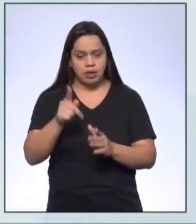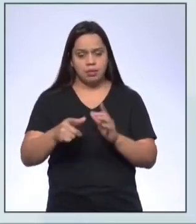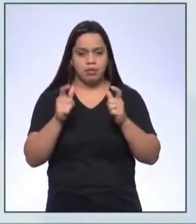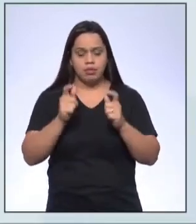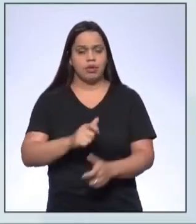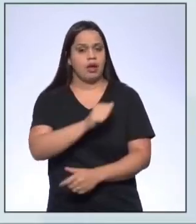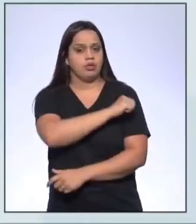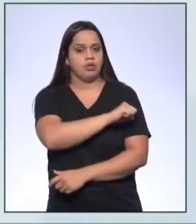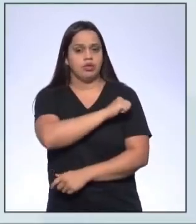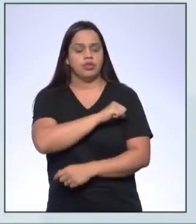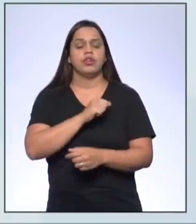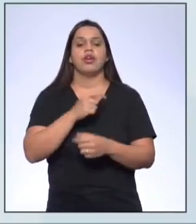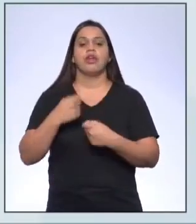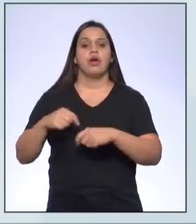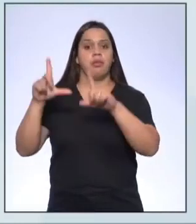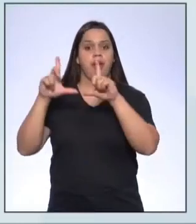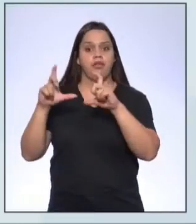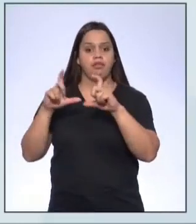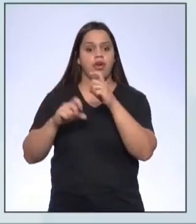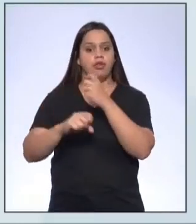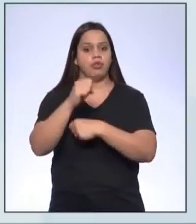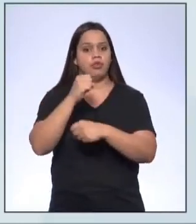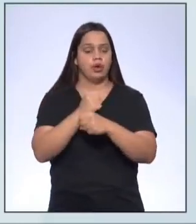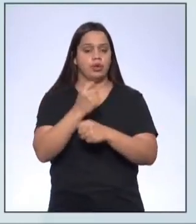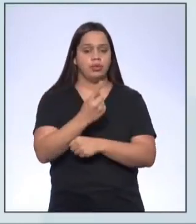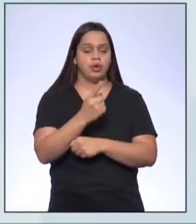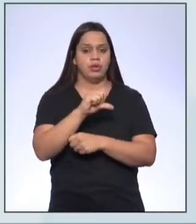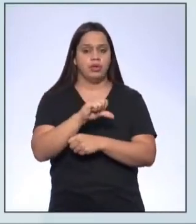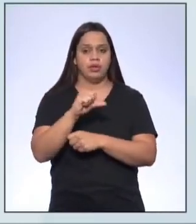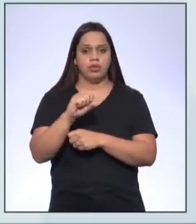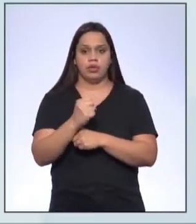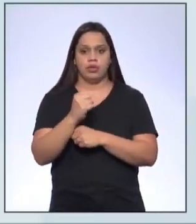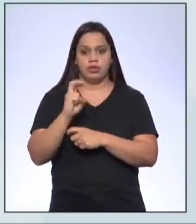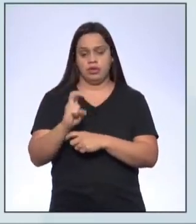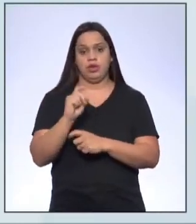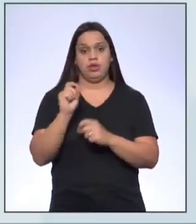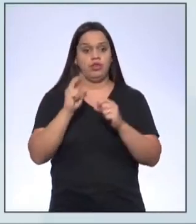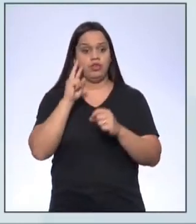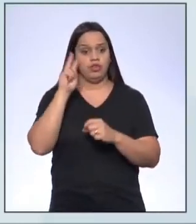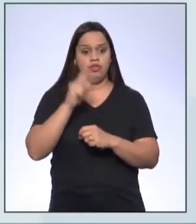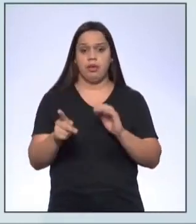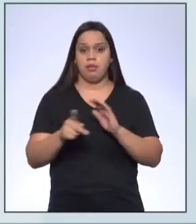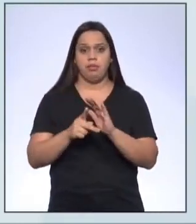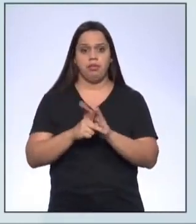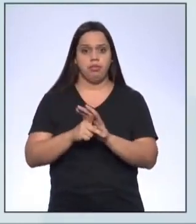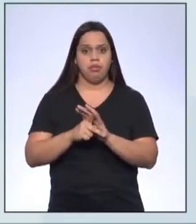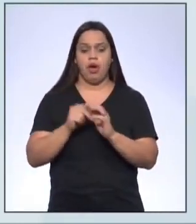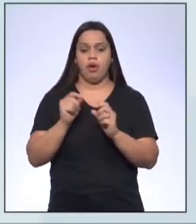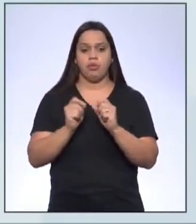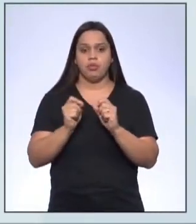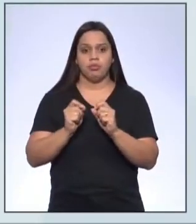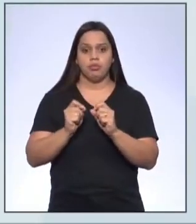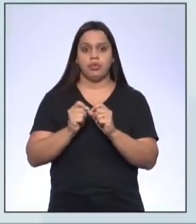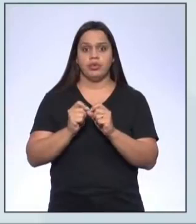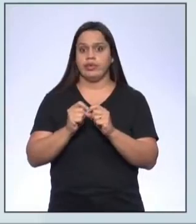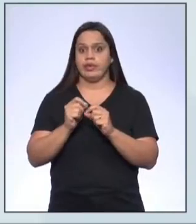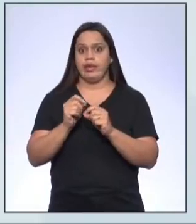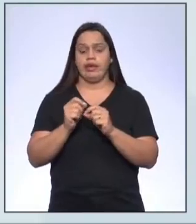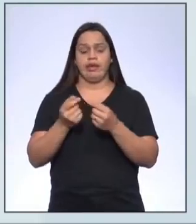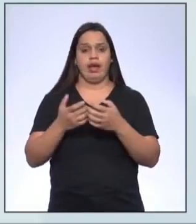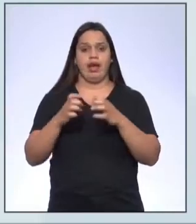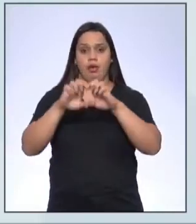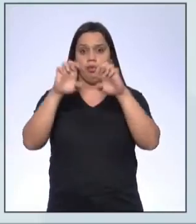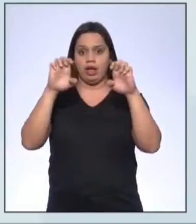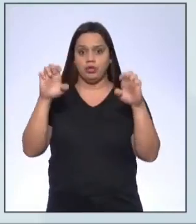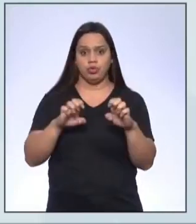de 1885, né? Que mostra, né, uma estrutura fantástica aí, né, até um deslocamento em